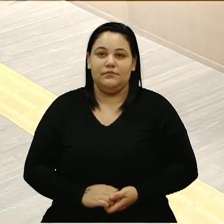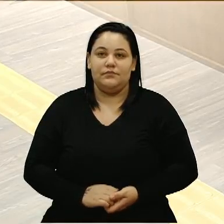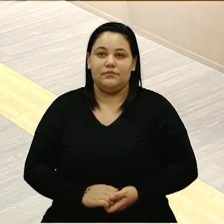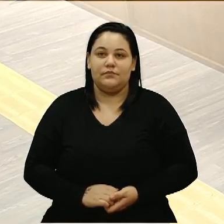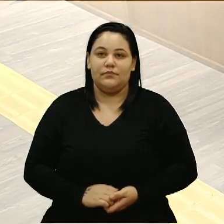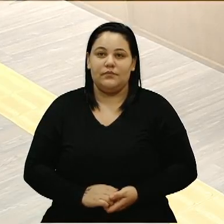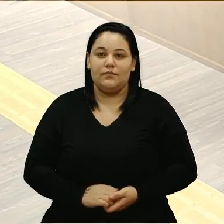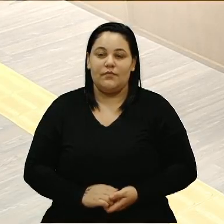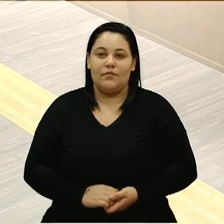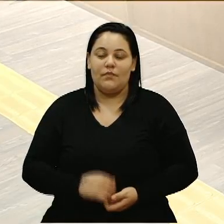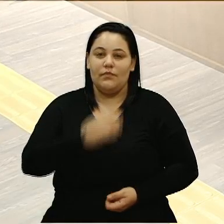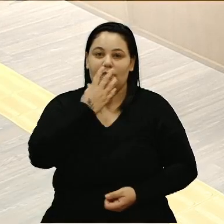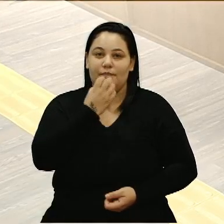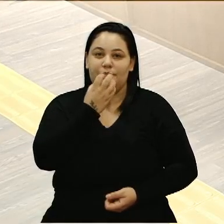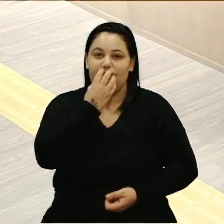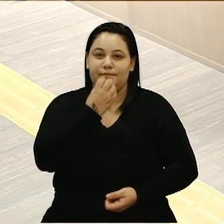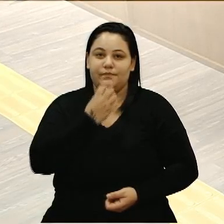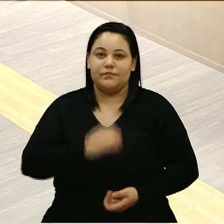Vereador Camilles,